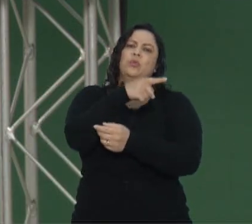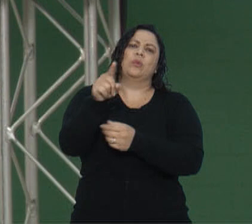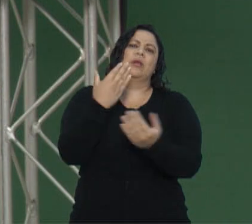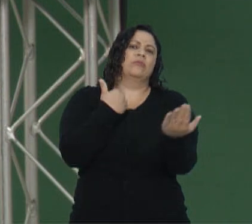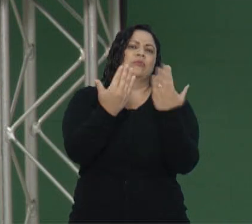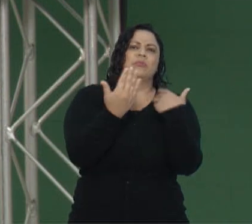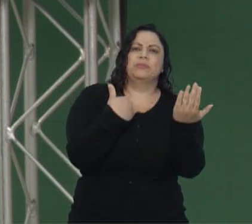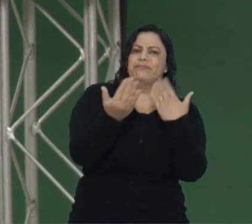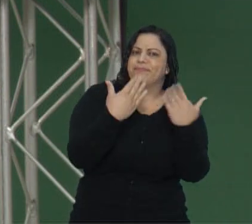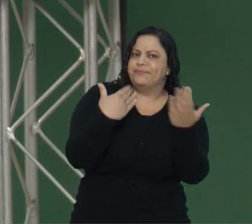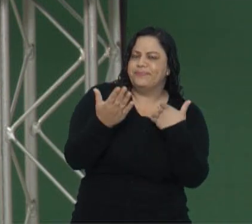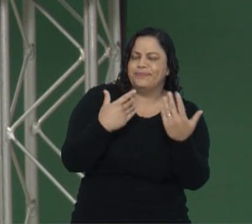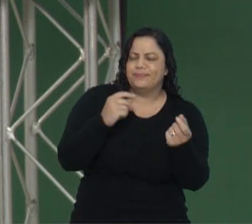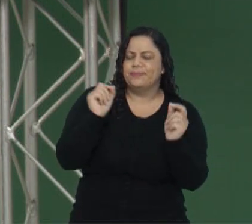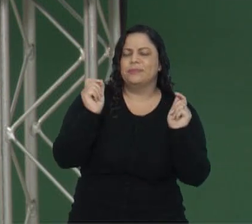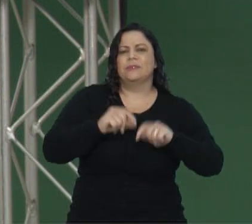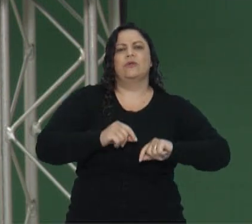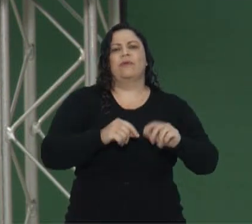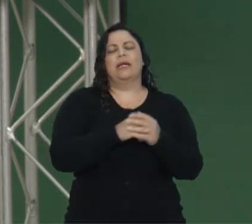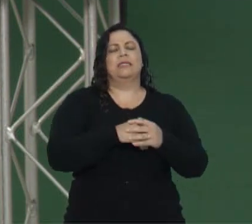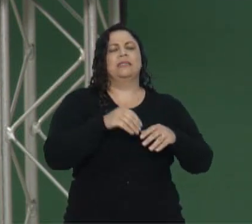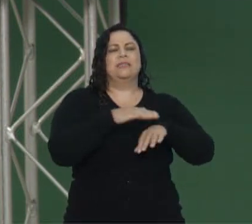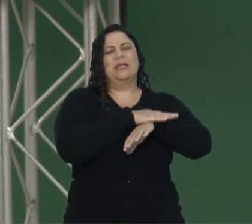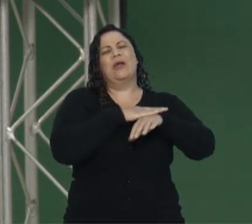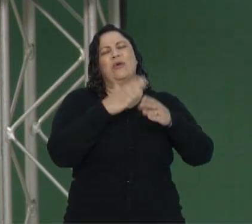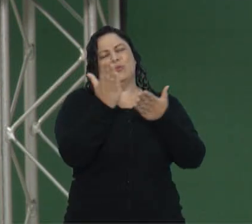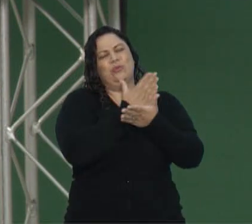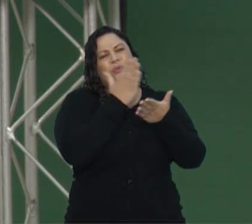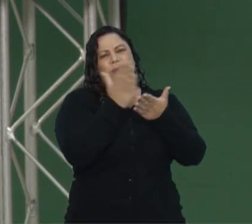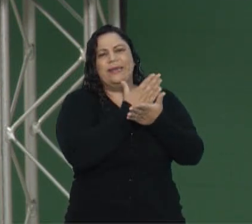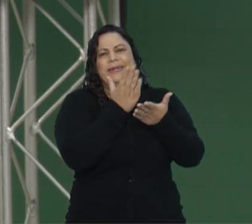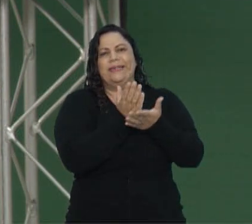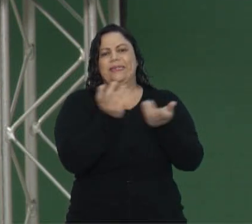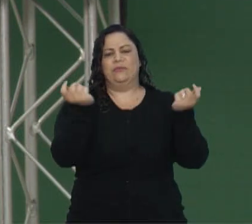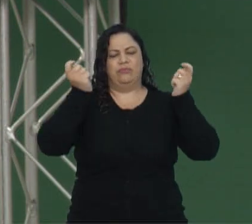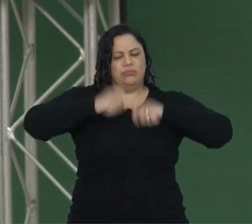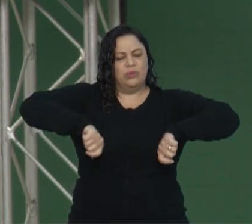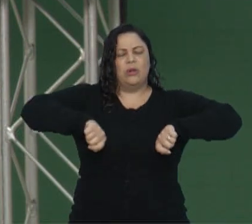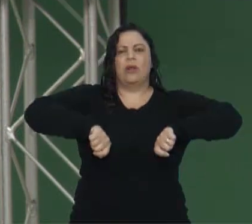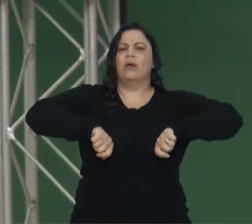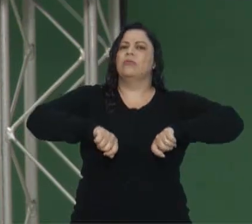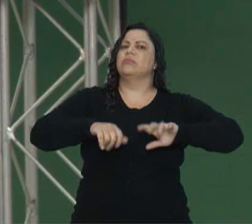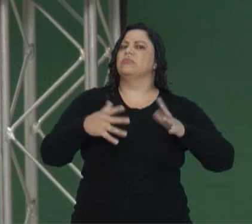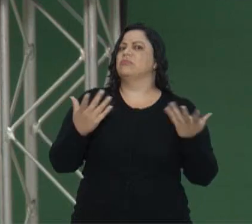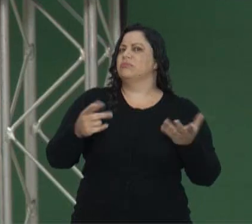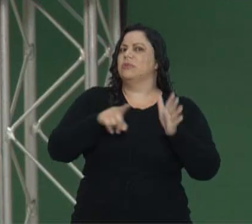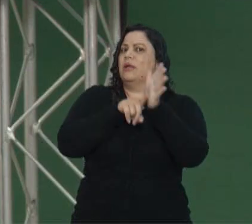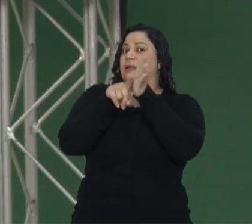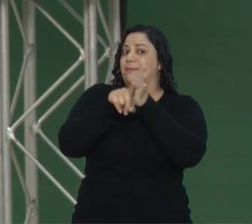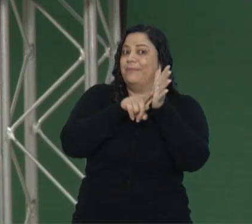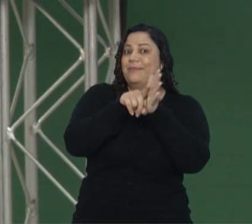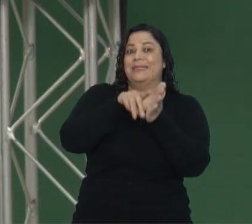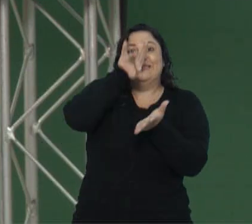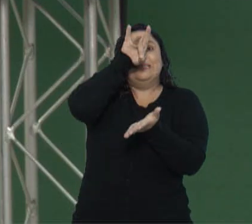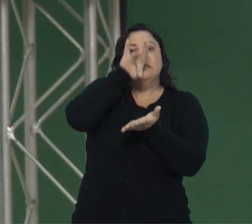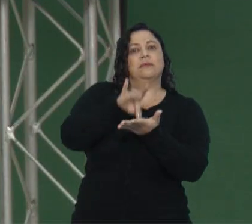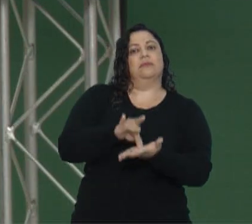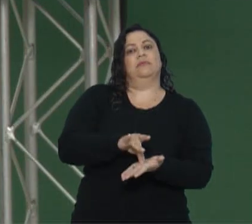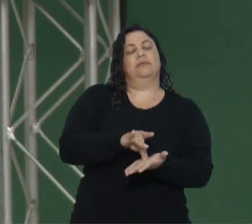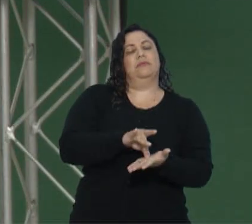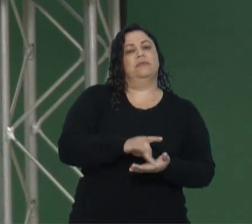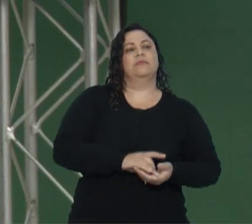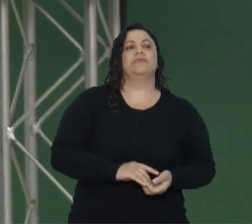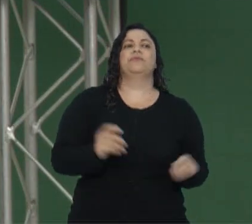está falando de conversas, de livros, aí de autoajuda, a gente está falando de pesquisa, né? Nesse sentido. Então é importante a gente observar